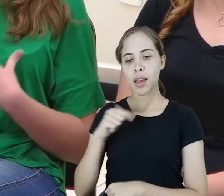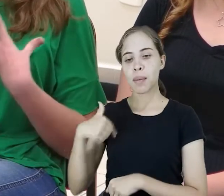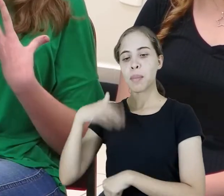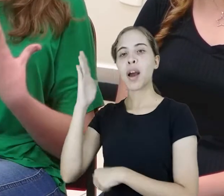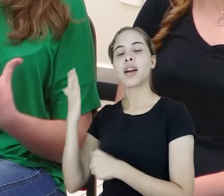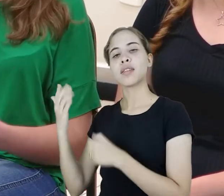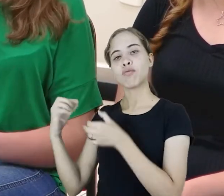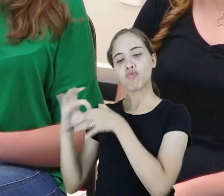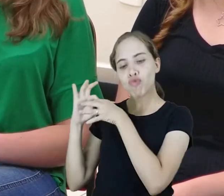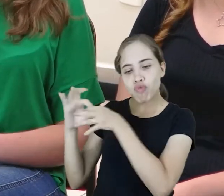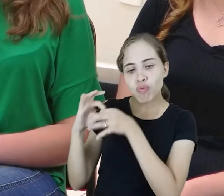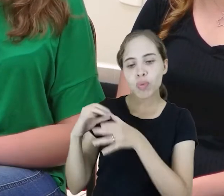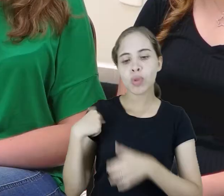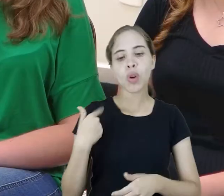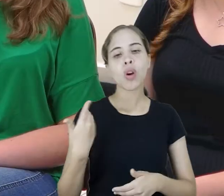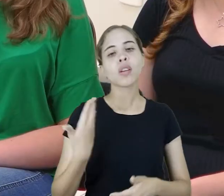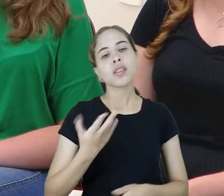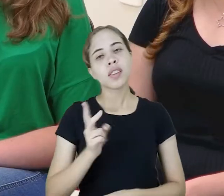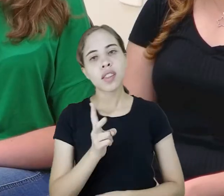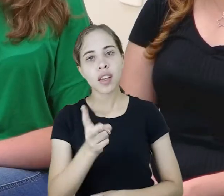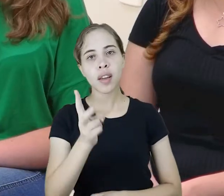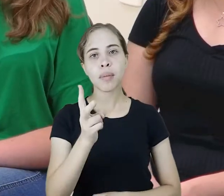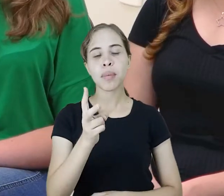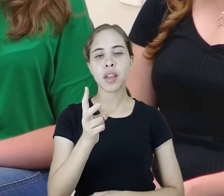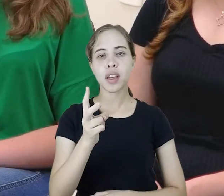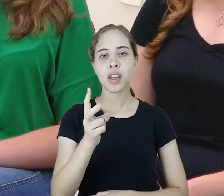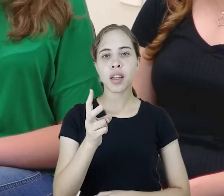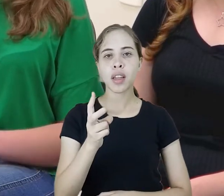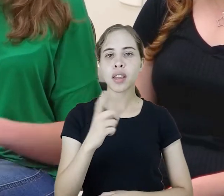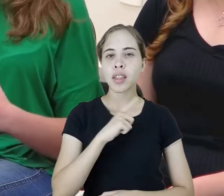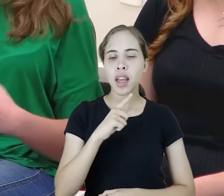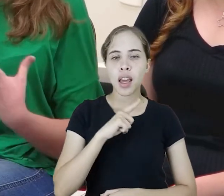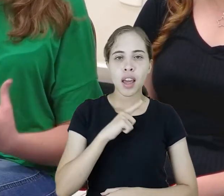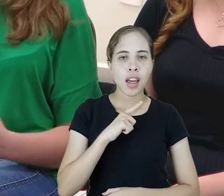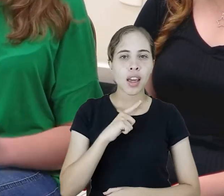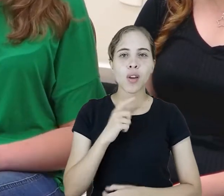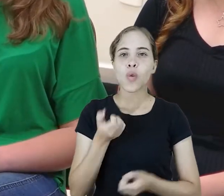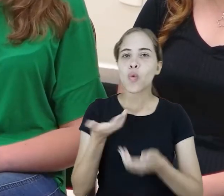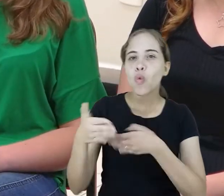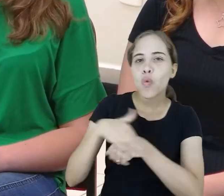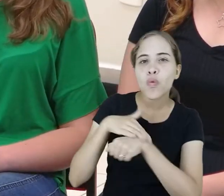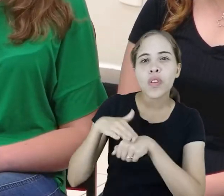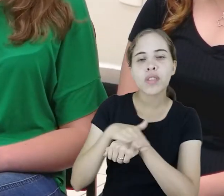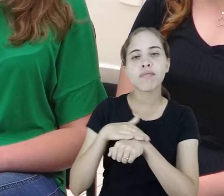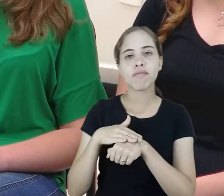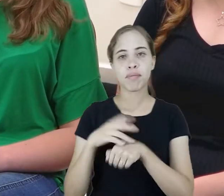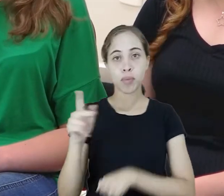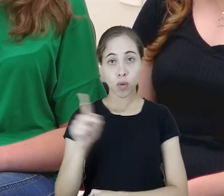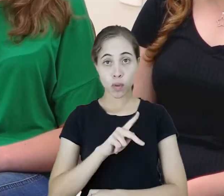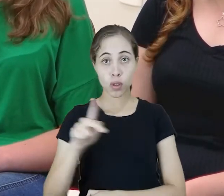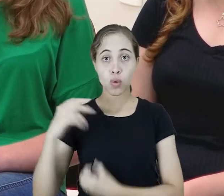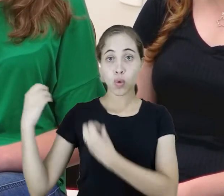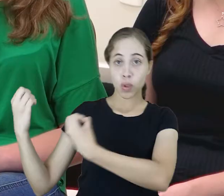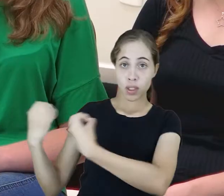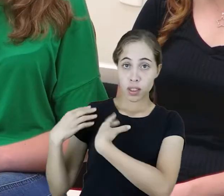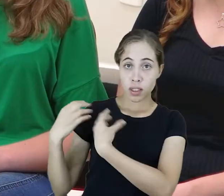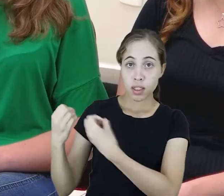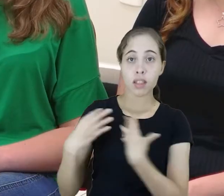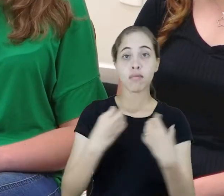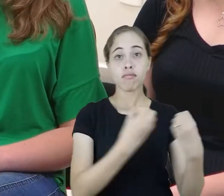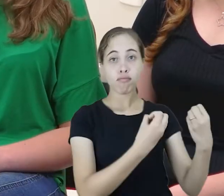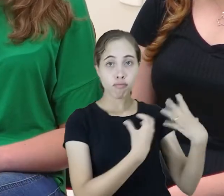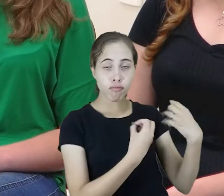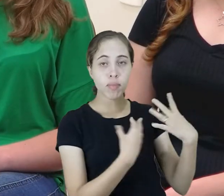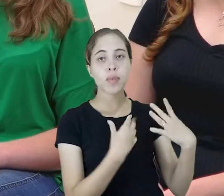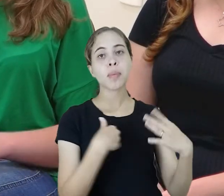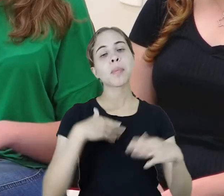convívio muito bom. A gente sempre tem algo para conversar. Os professores nos ensinam e